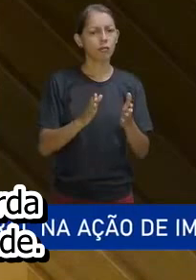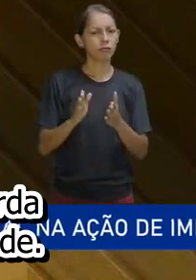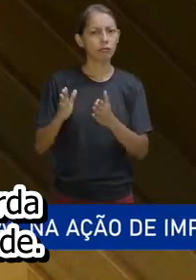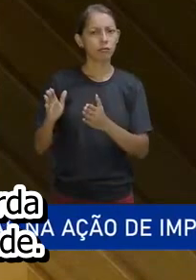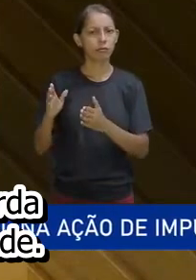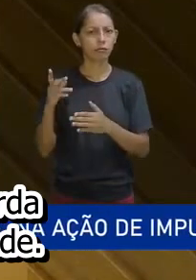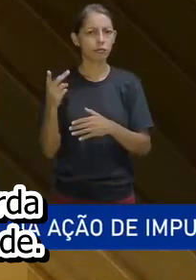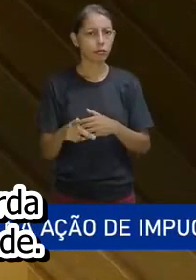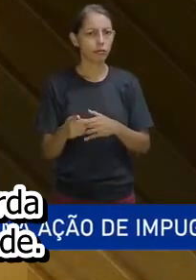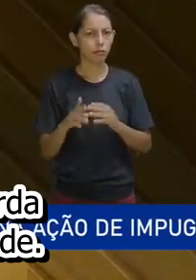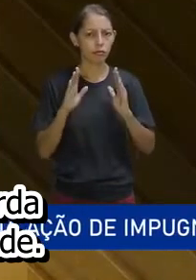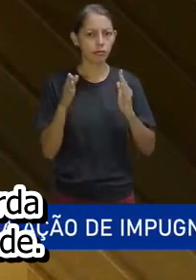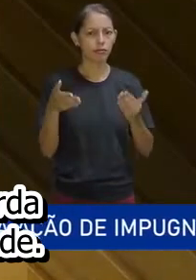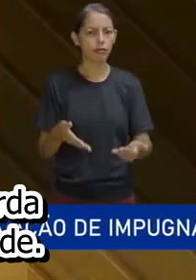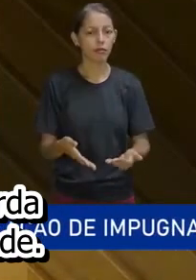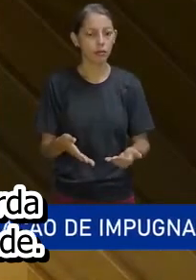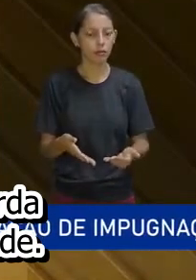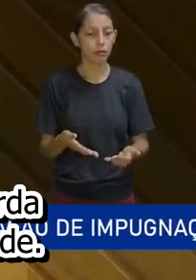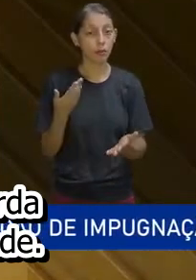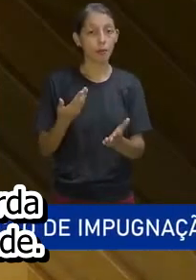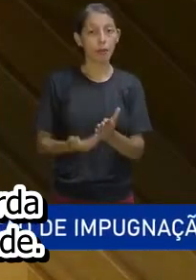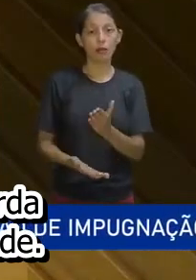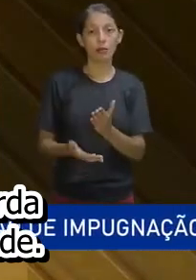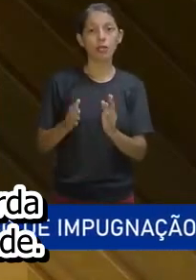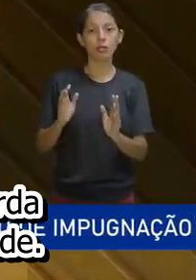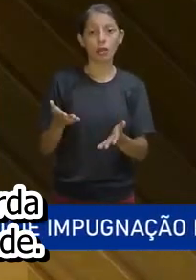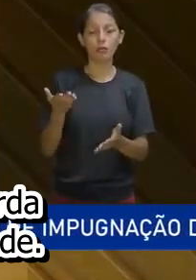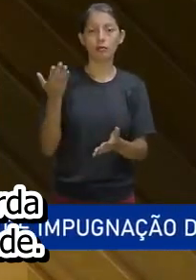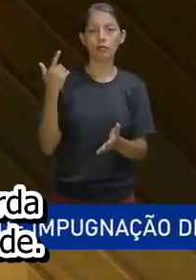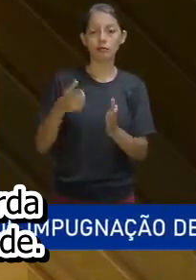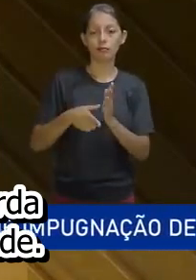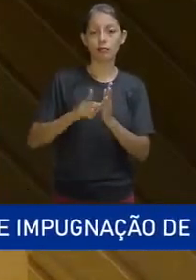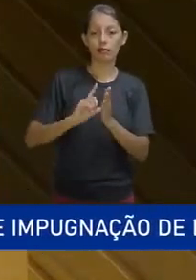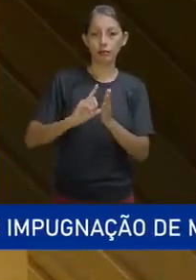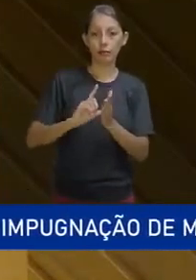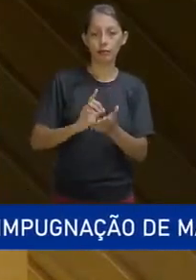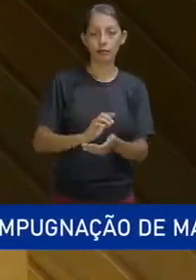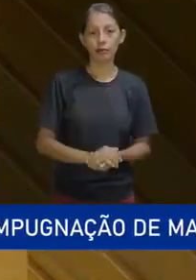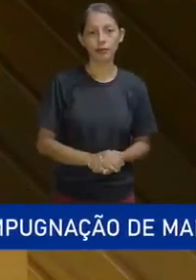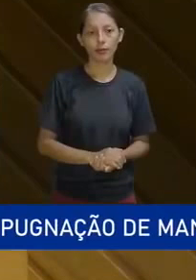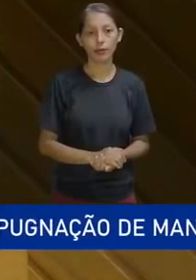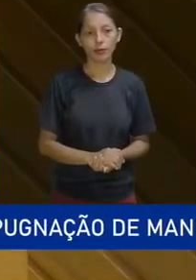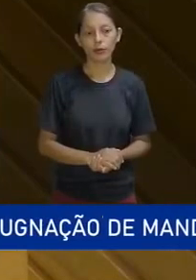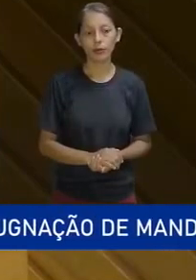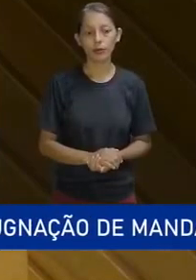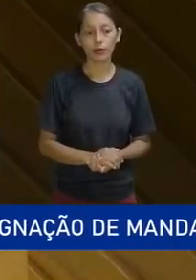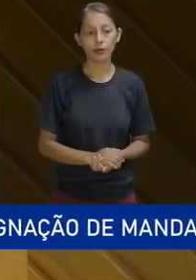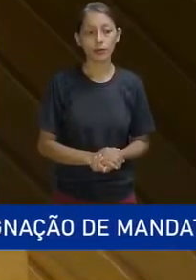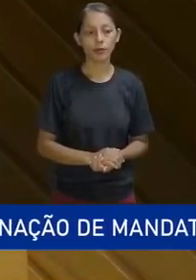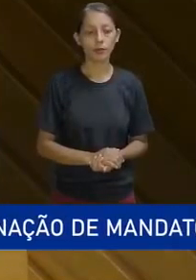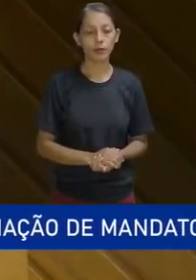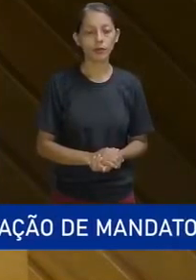próprio a perda de mandato e que se deve comprovar a infidelidade.